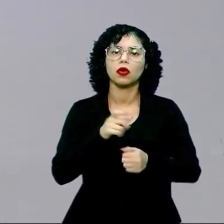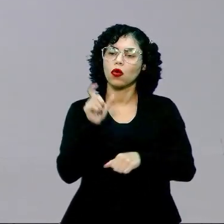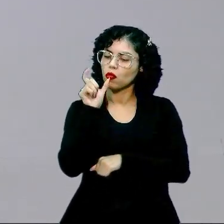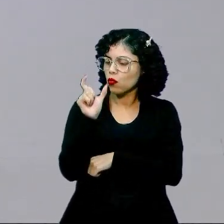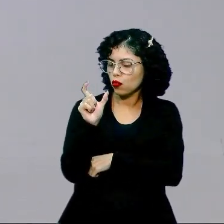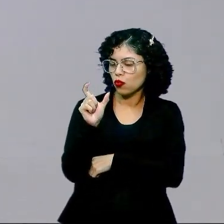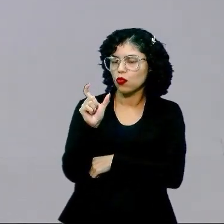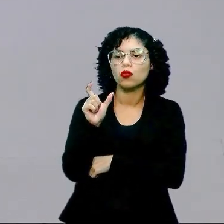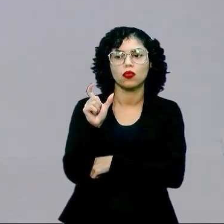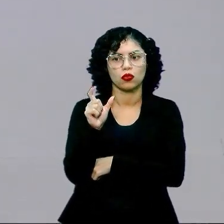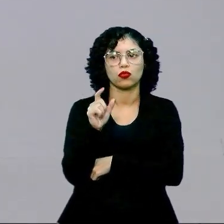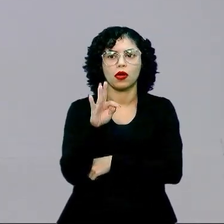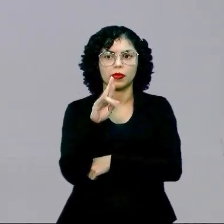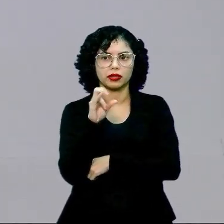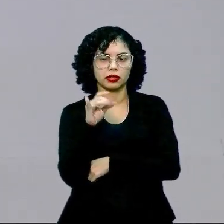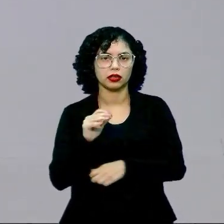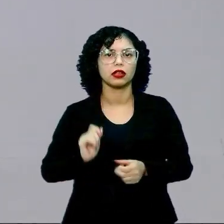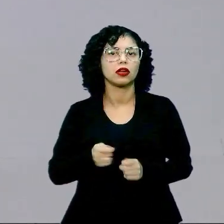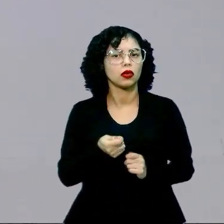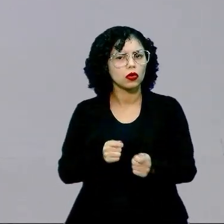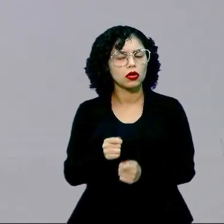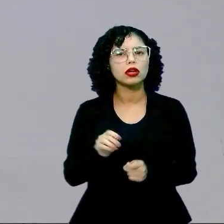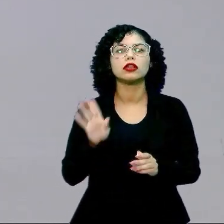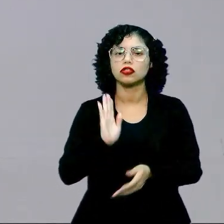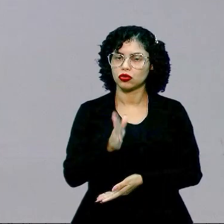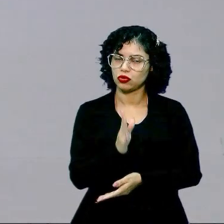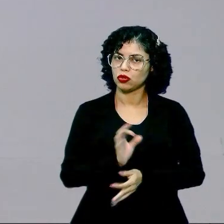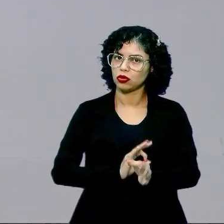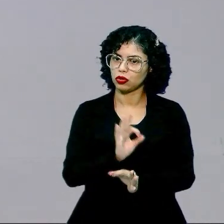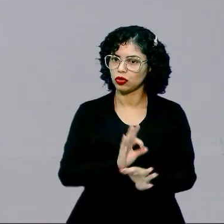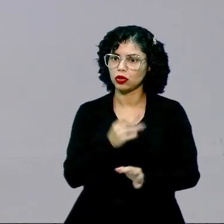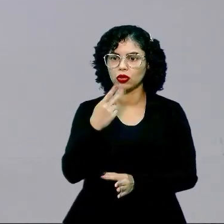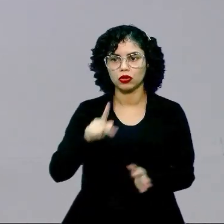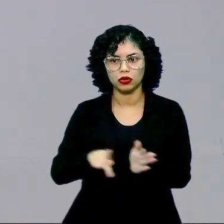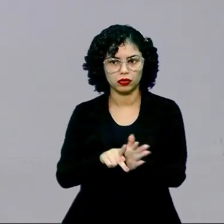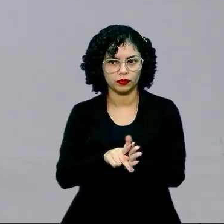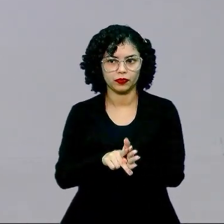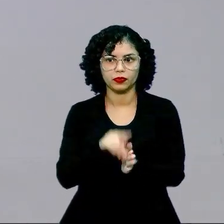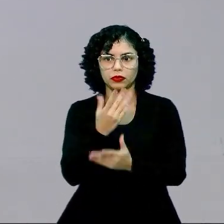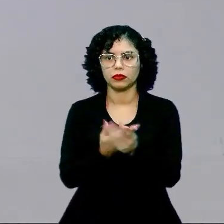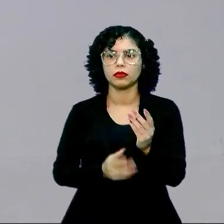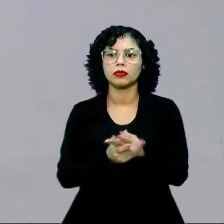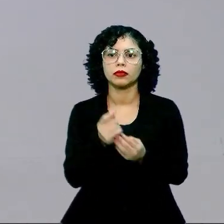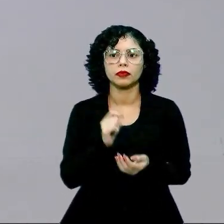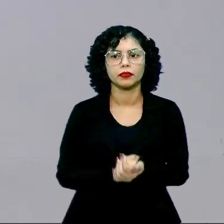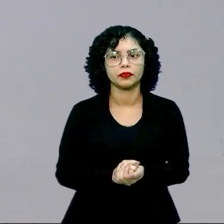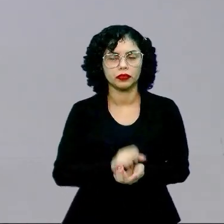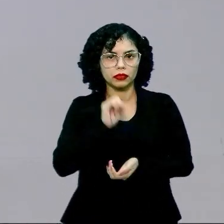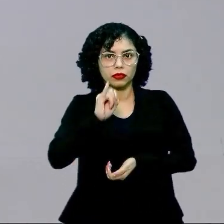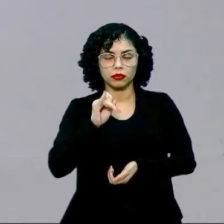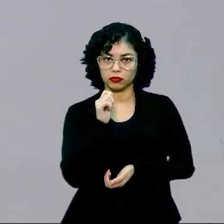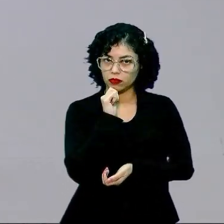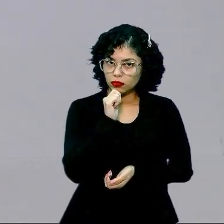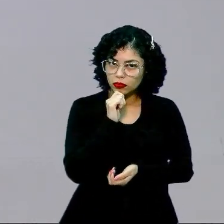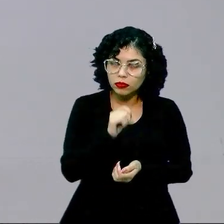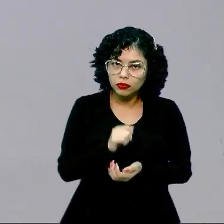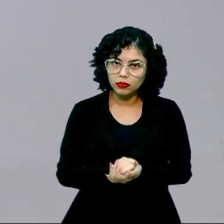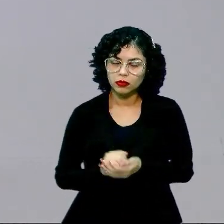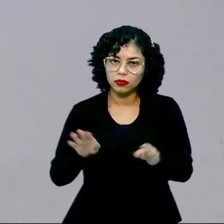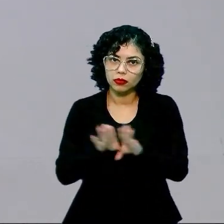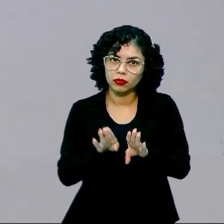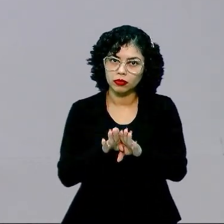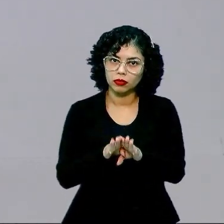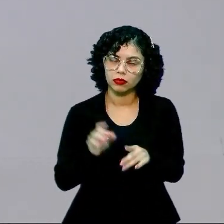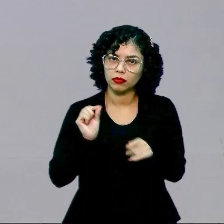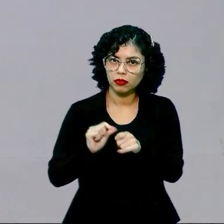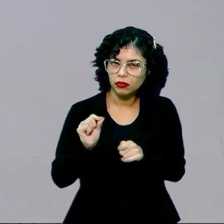uma bateria, e você já manipulou esse objeto aí nas suas mãos, certo? Então, se você prestou atenção, uma pilha ela